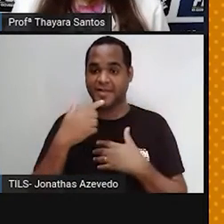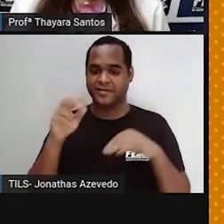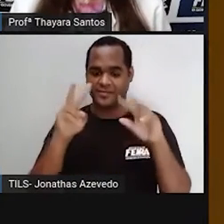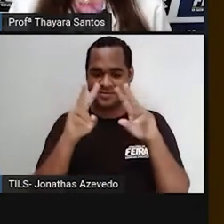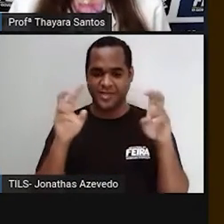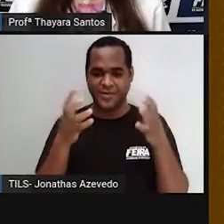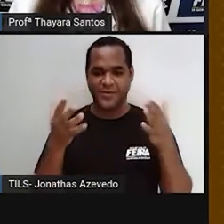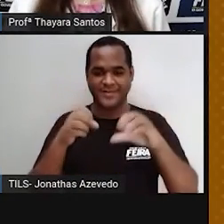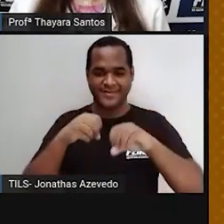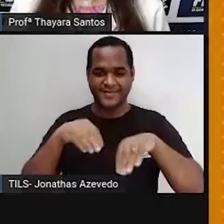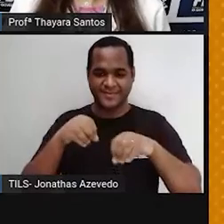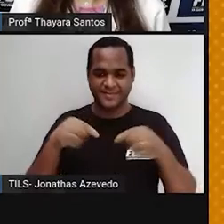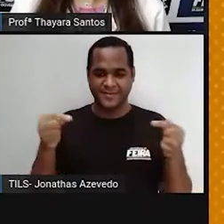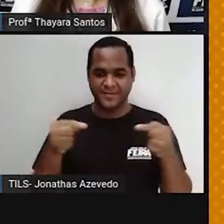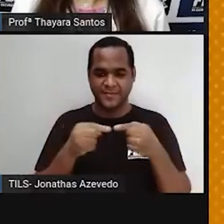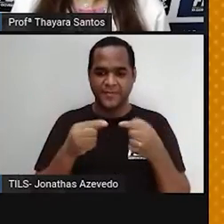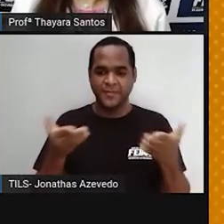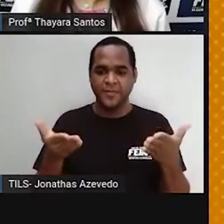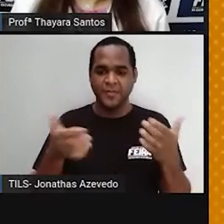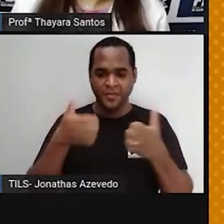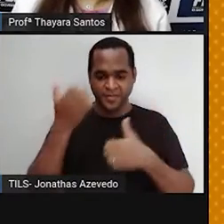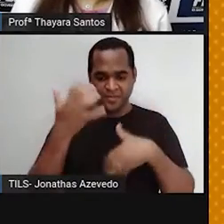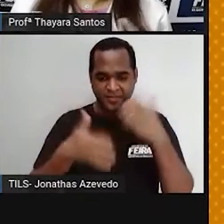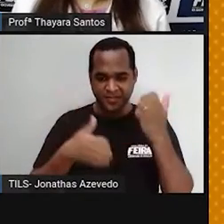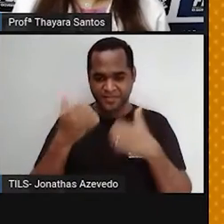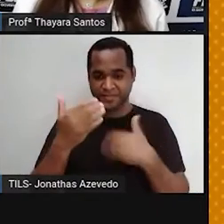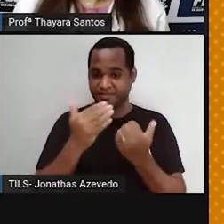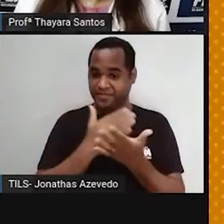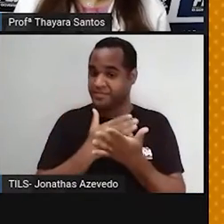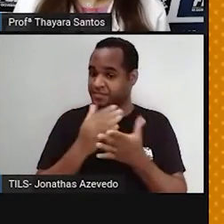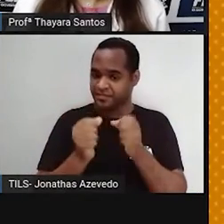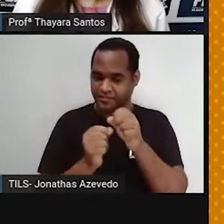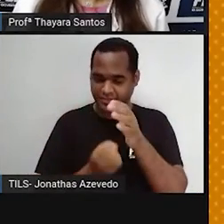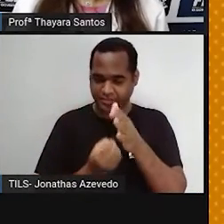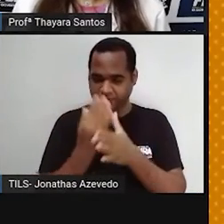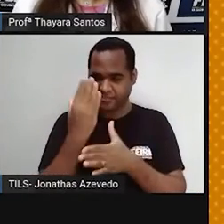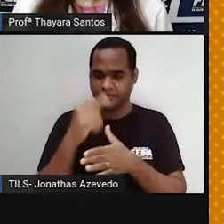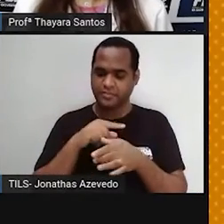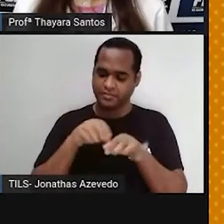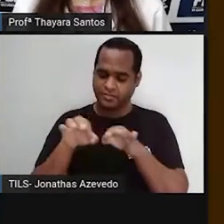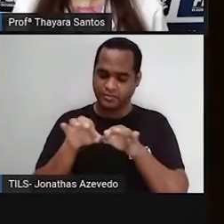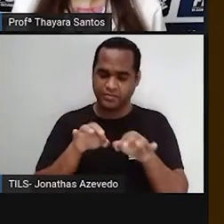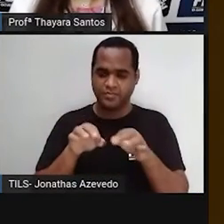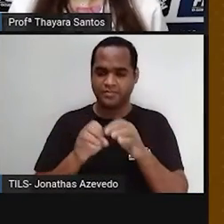aula. E hoje a gente vai falar sobre a origem e a formação do universo.